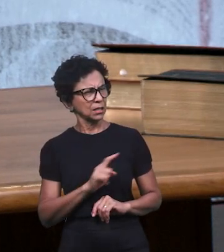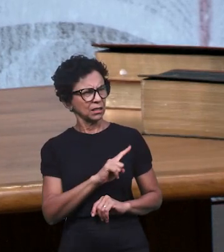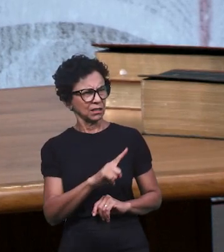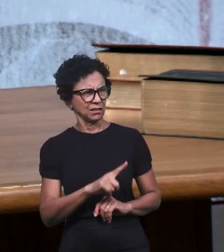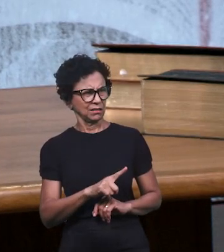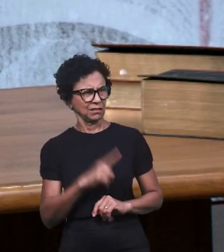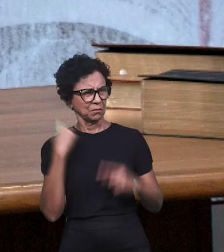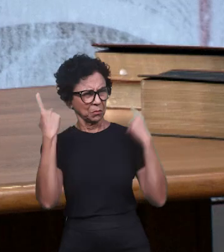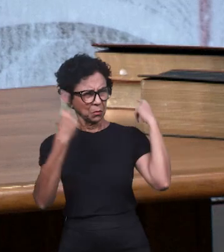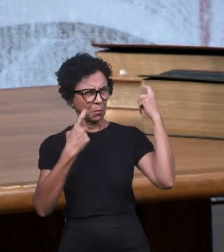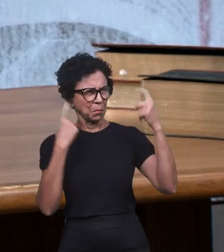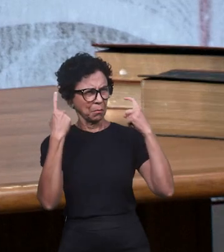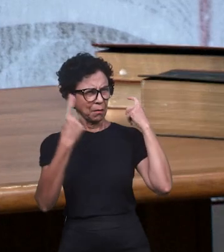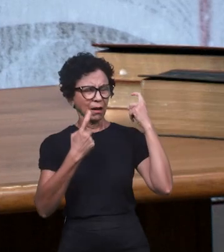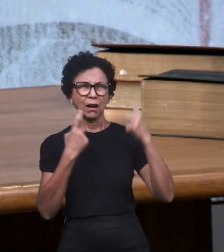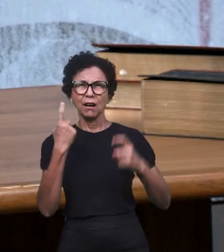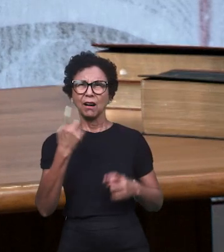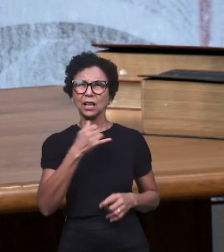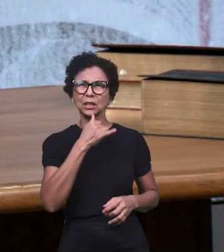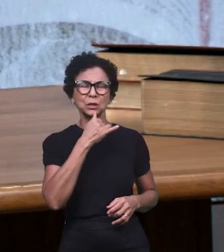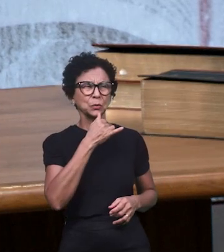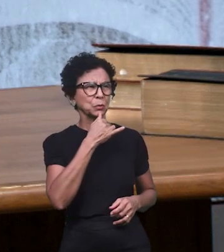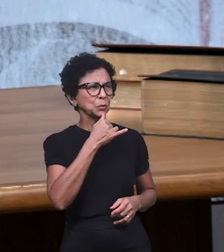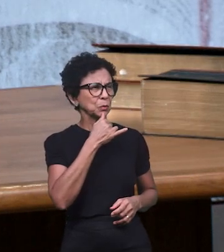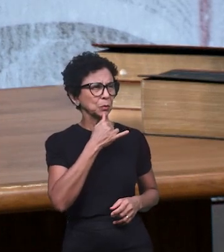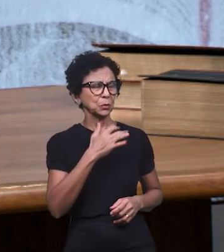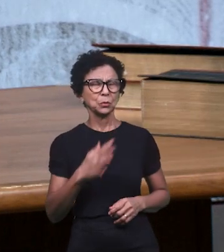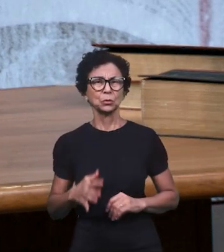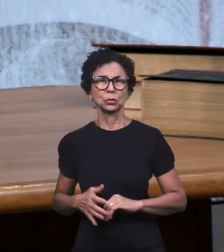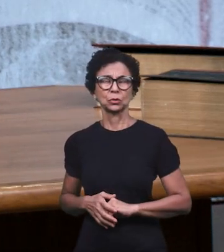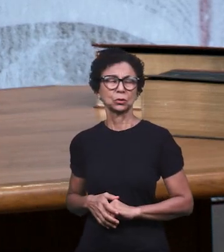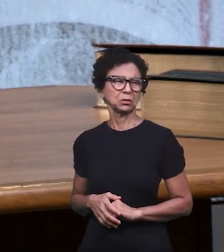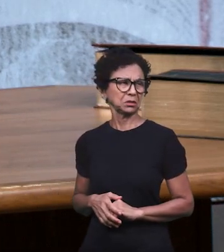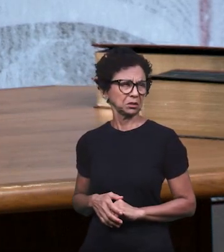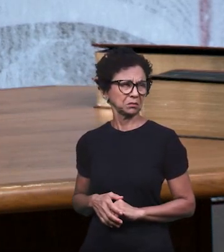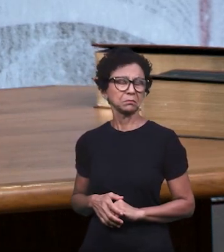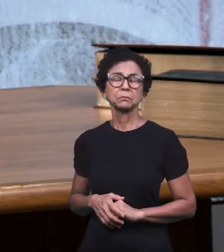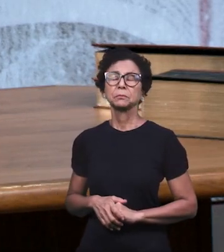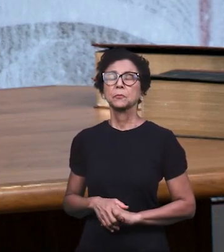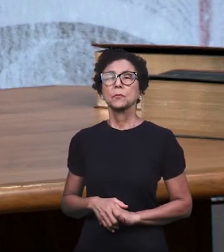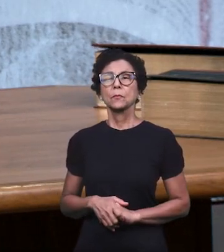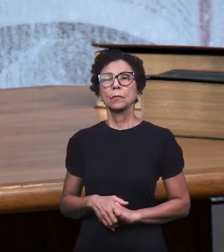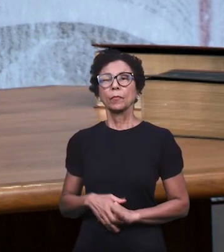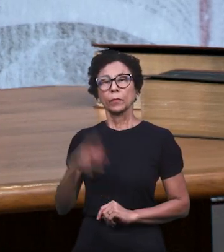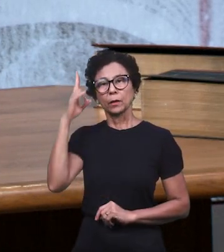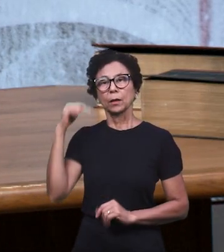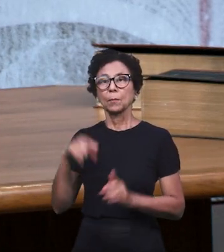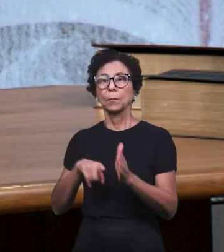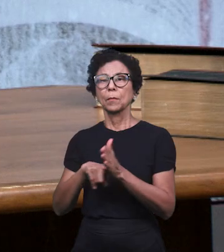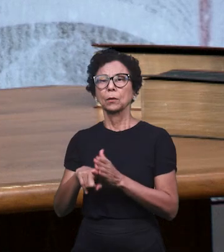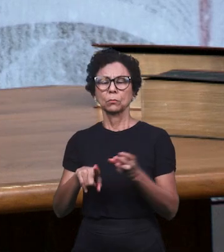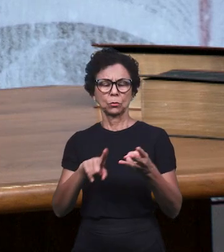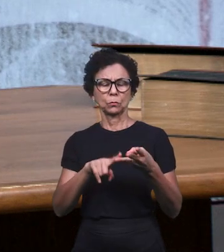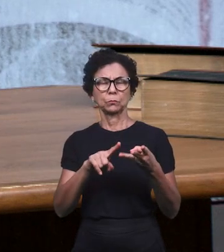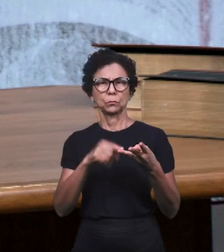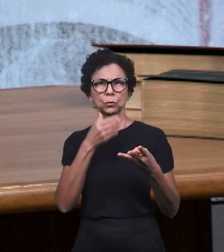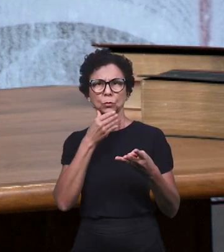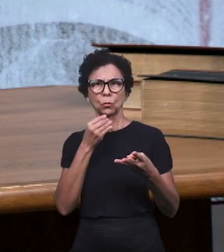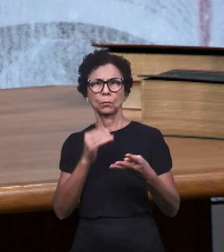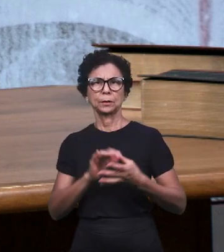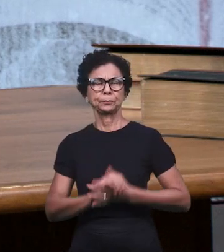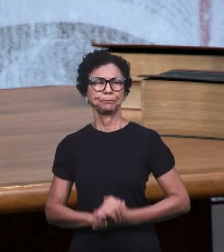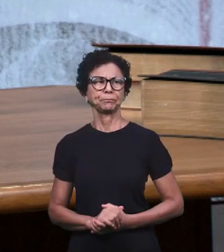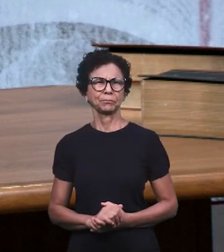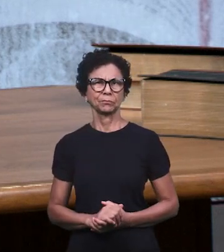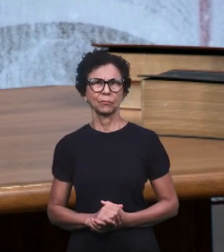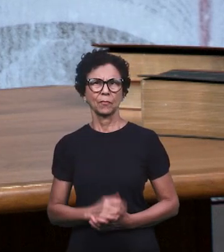de Faraó, que com ele estavam no cárcere da casa do seu senhor, dizendo: por que estão hoje